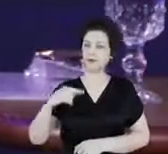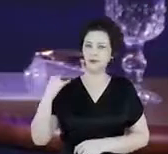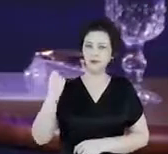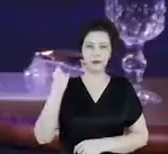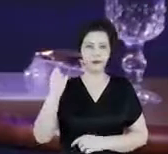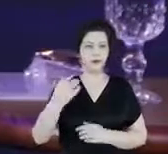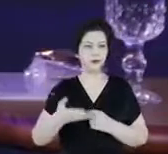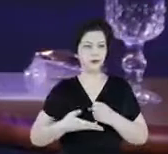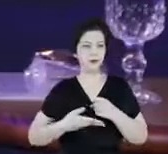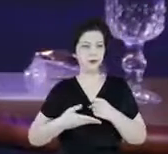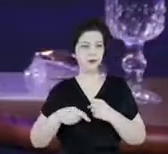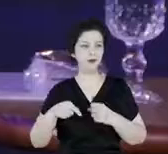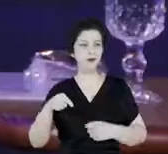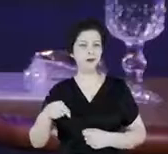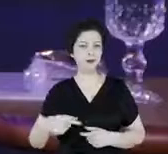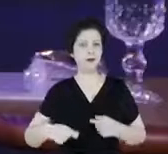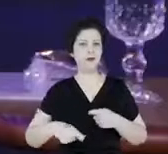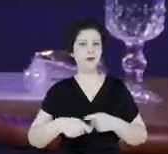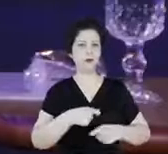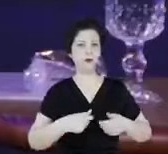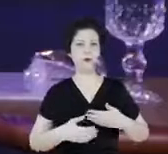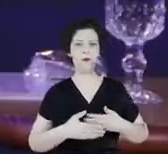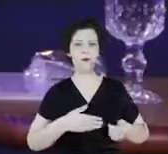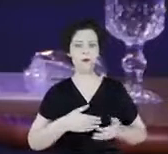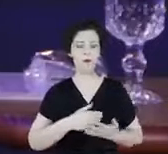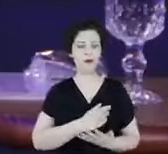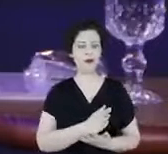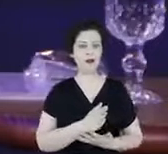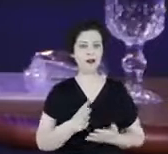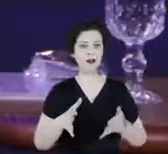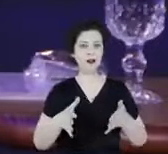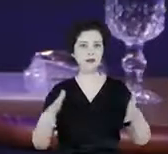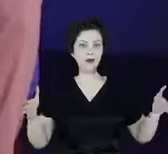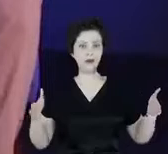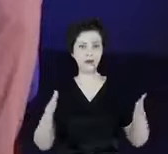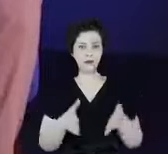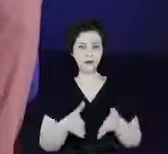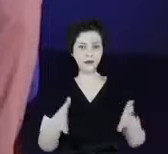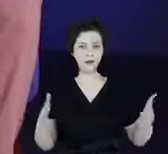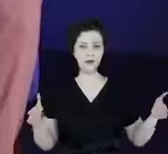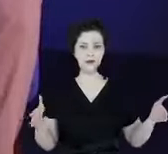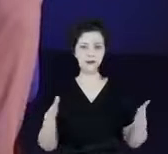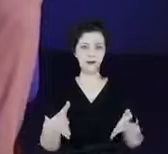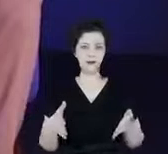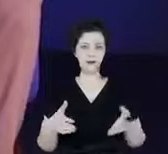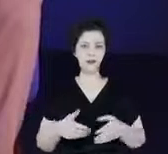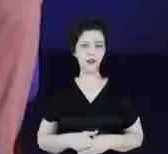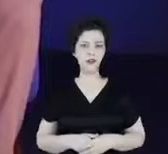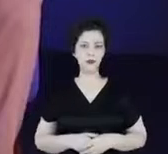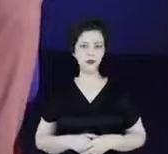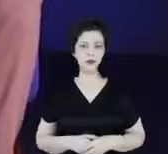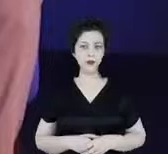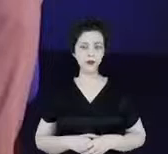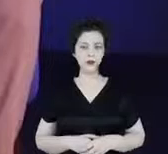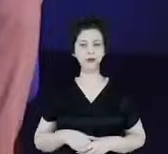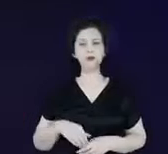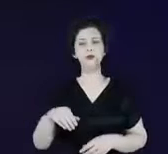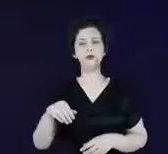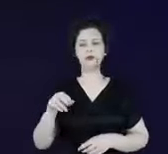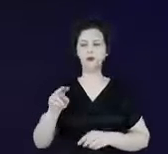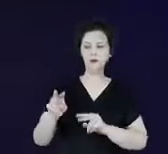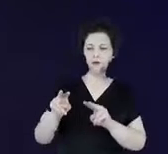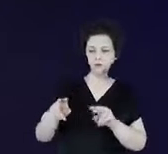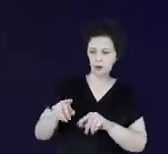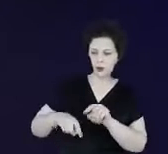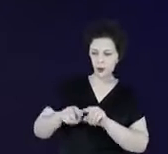qualquer mercado qualquer indústria de qualquer porte de qualquer natureza tá quando a gente olha para